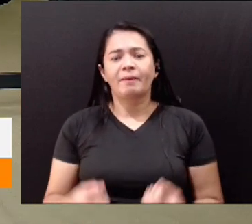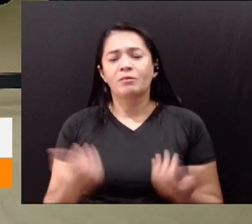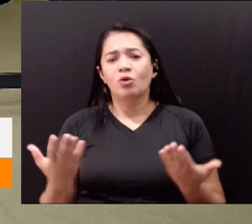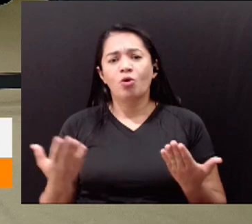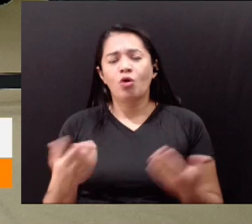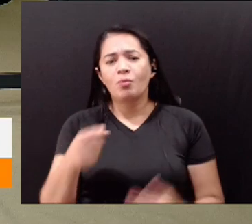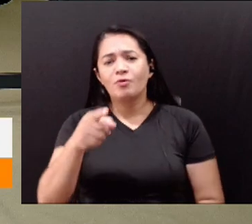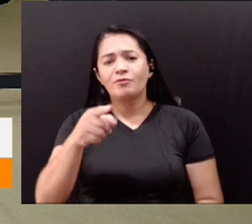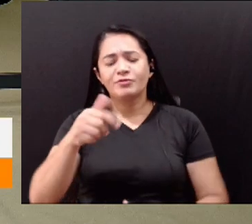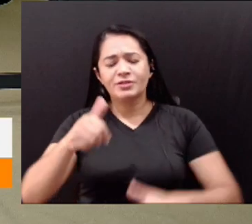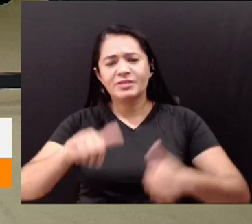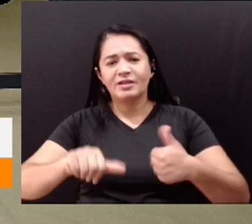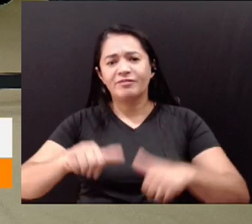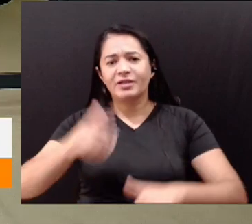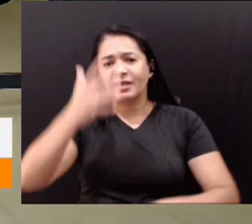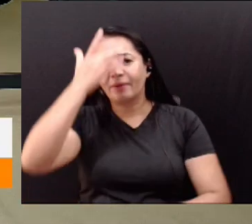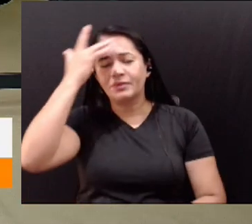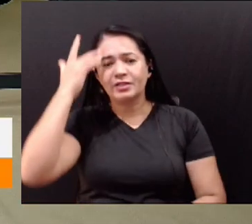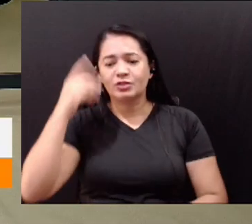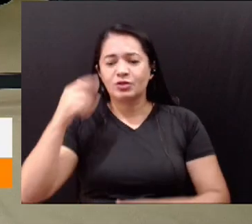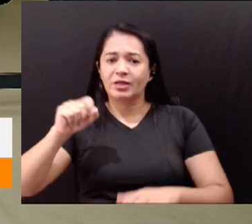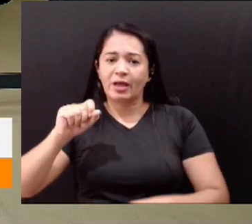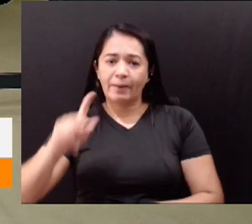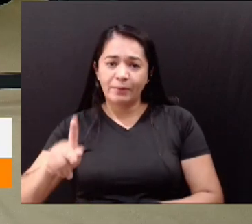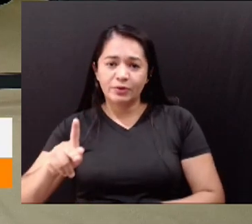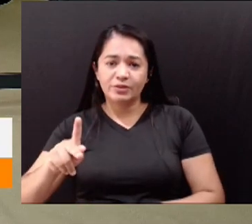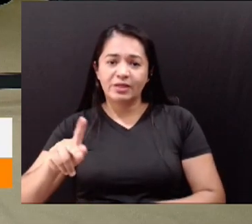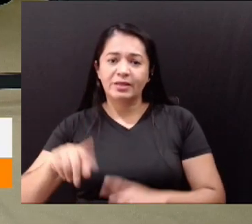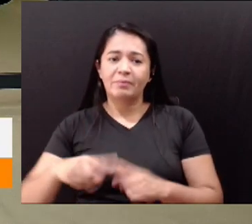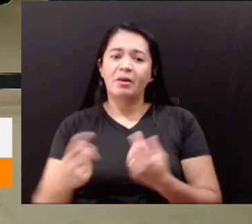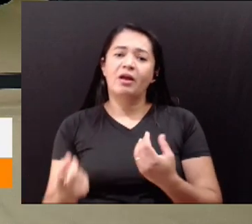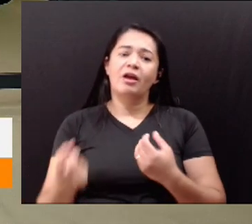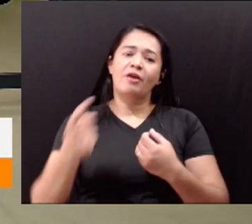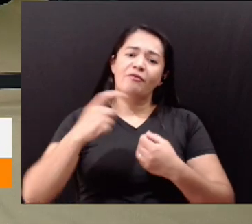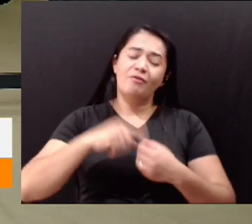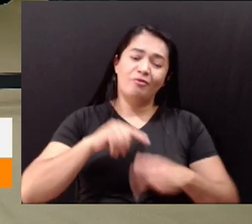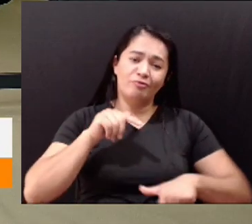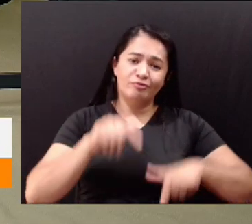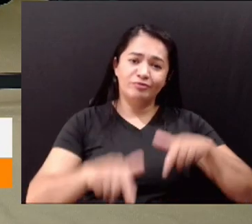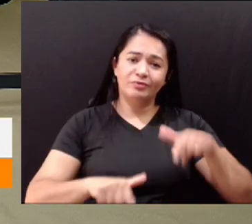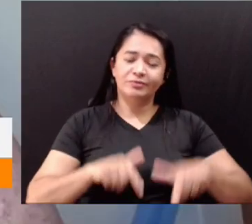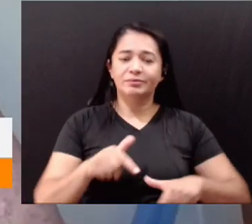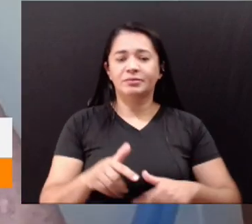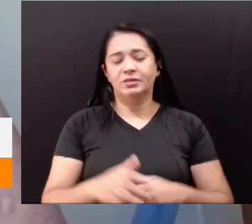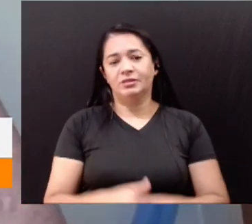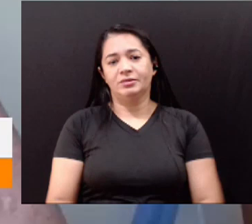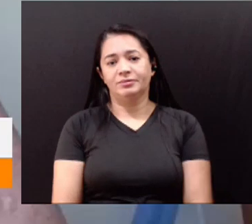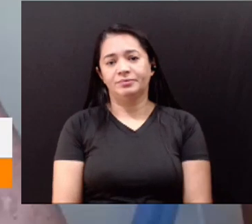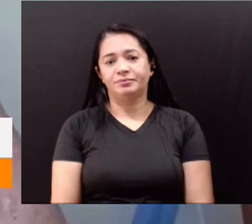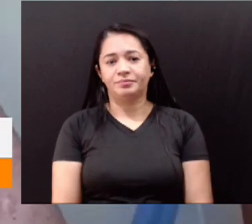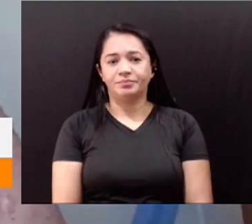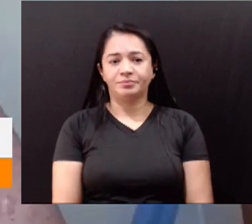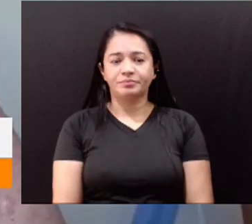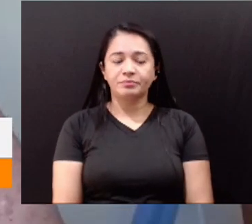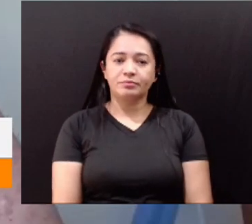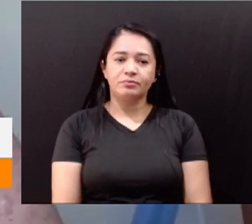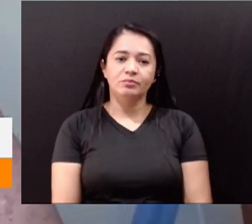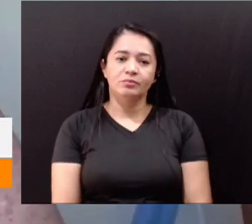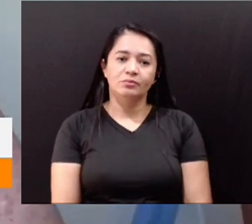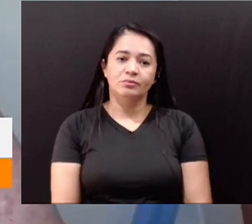que se aposentam e elas continuam inseridas no mercado de trabalho? Eu acho que